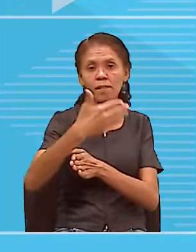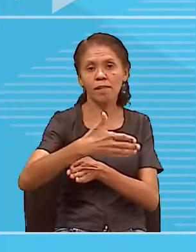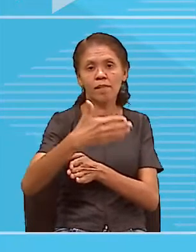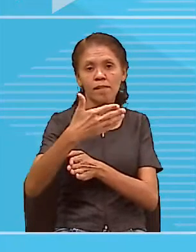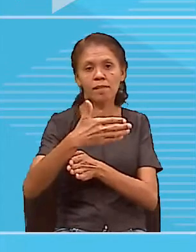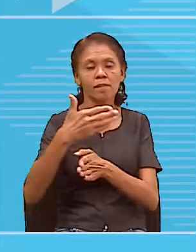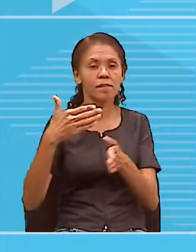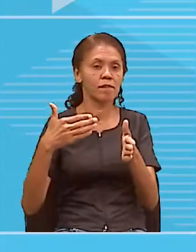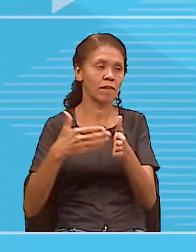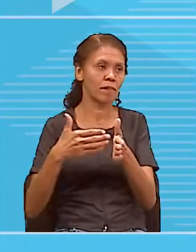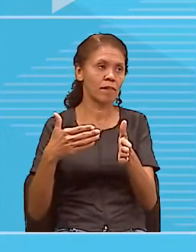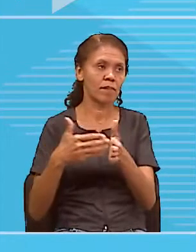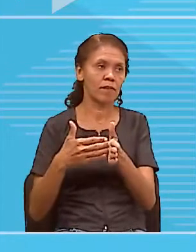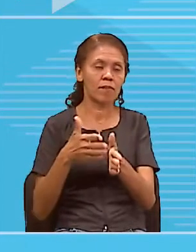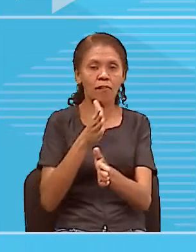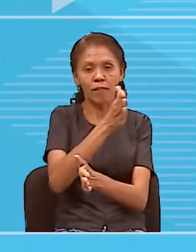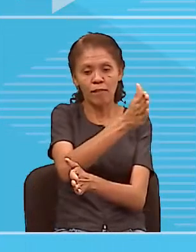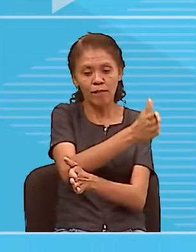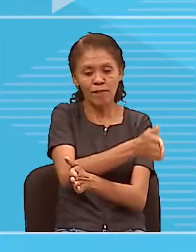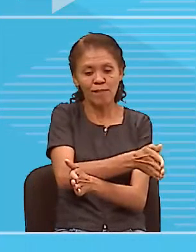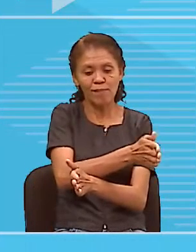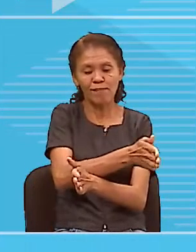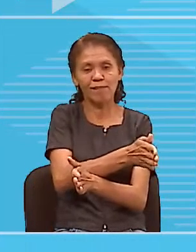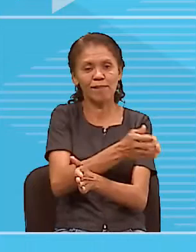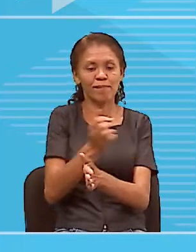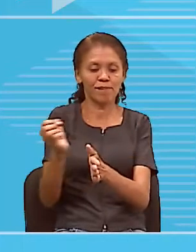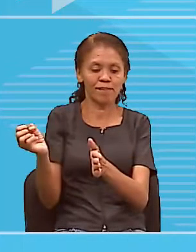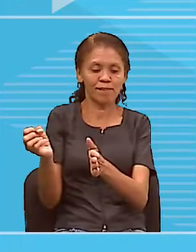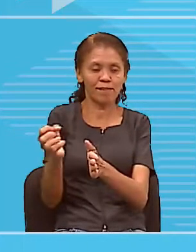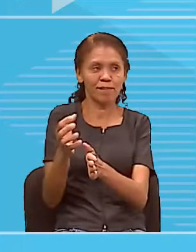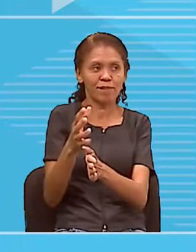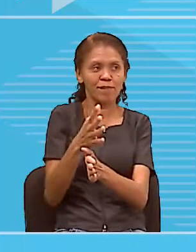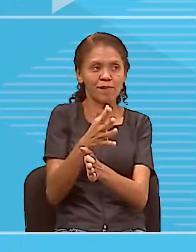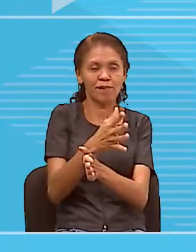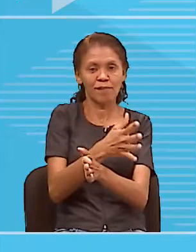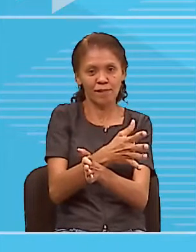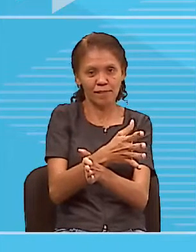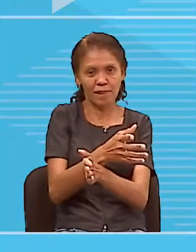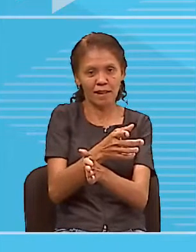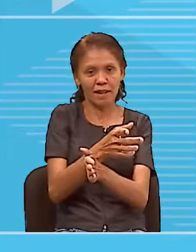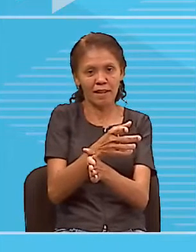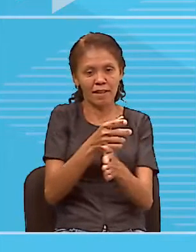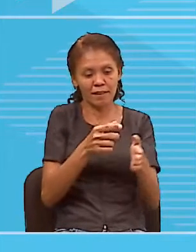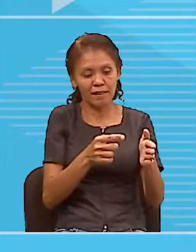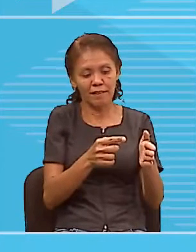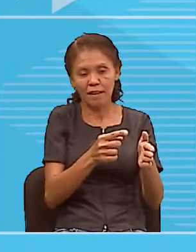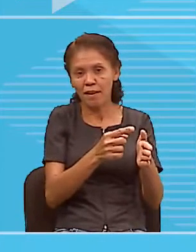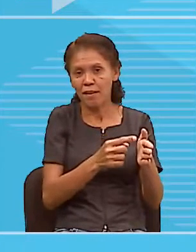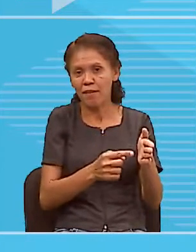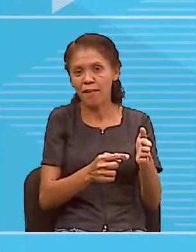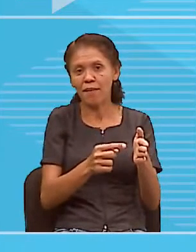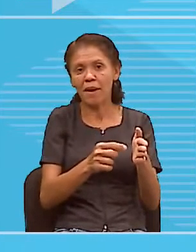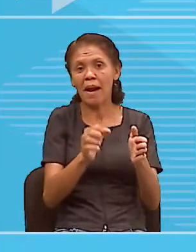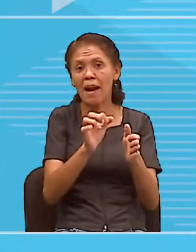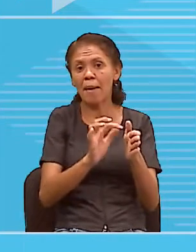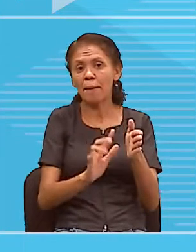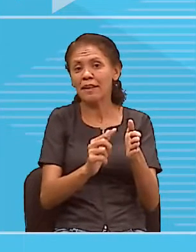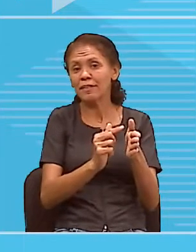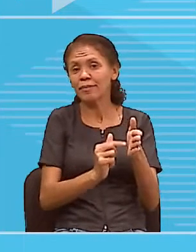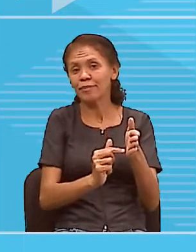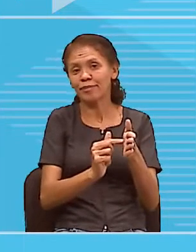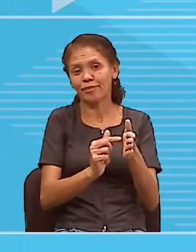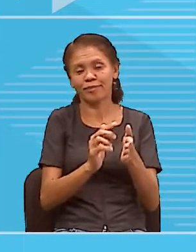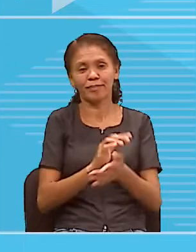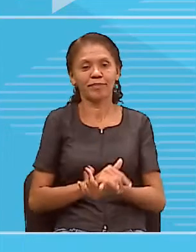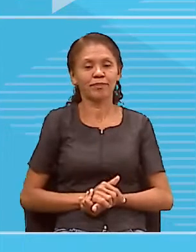obstáculo no anteparo um buraquinho também se eu